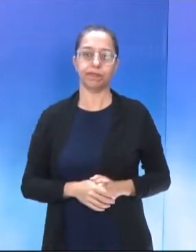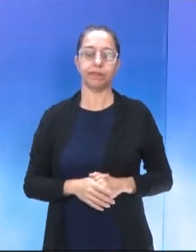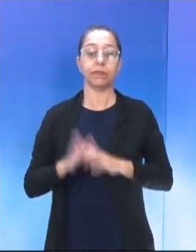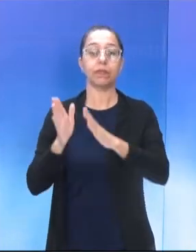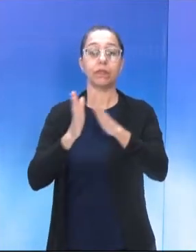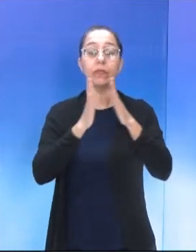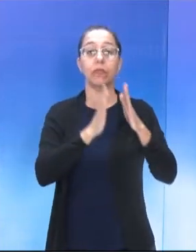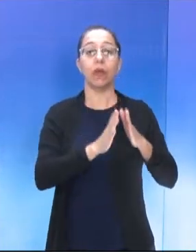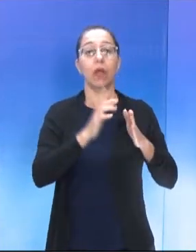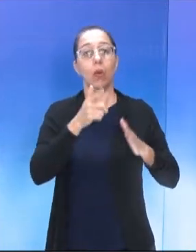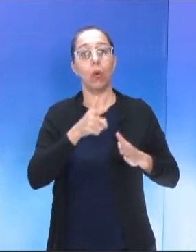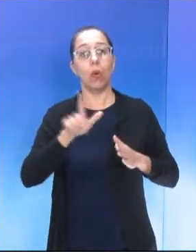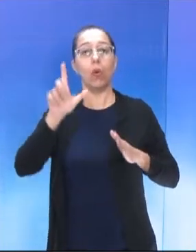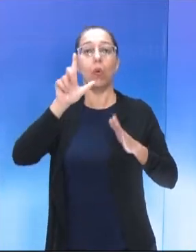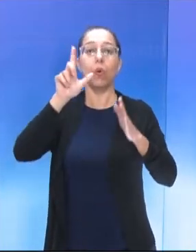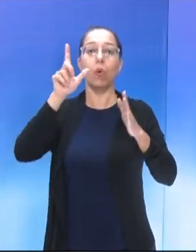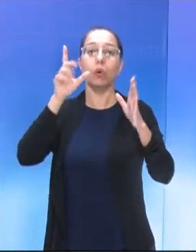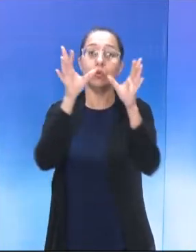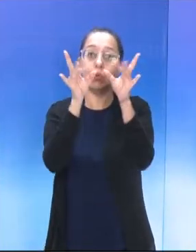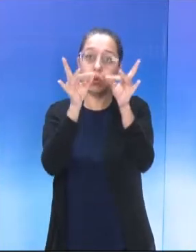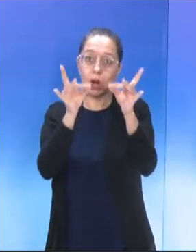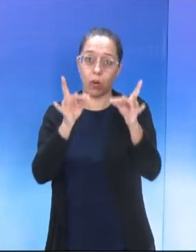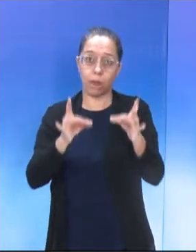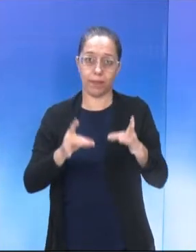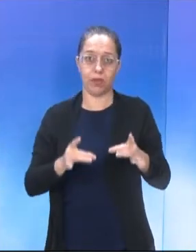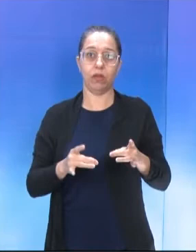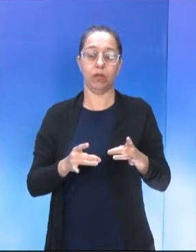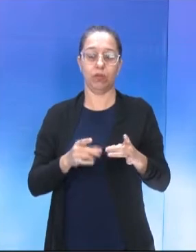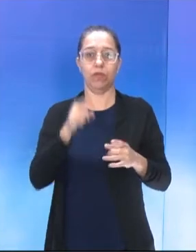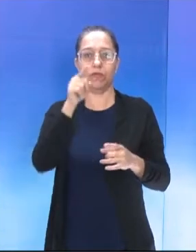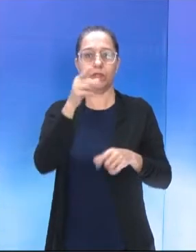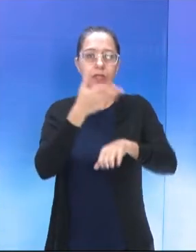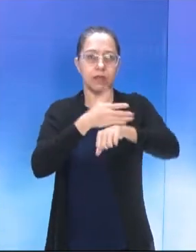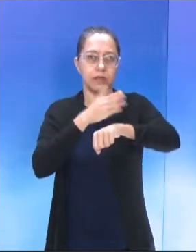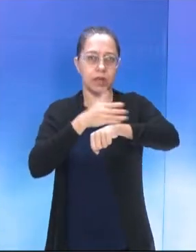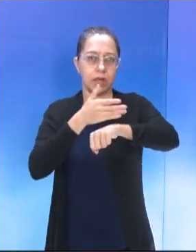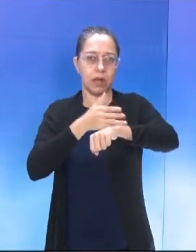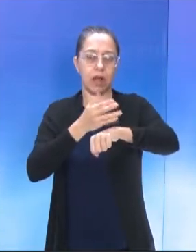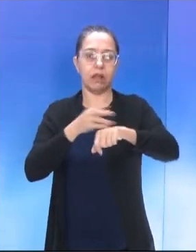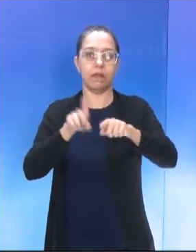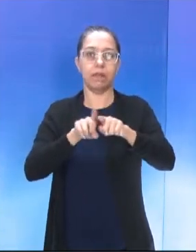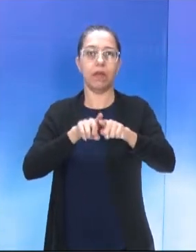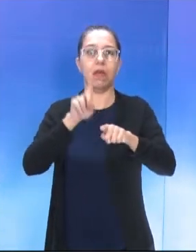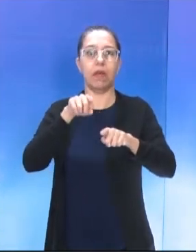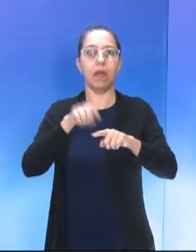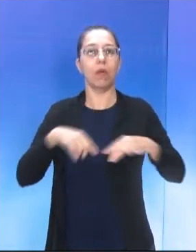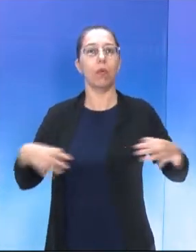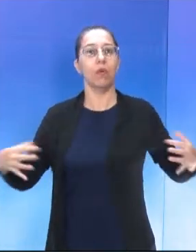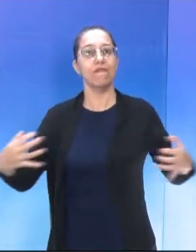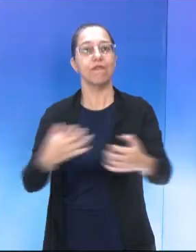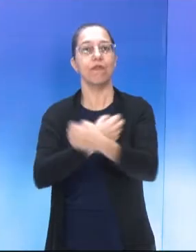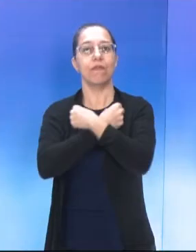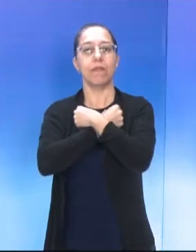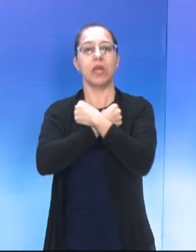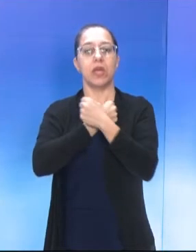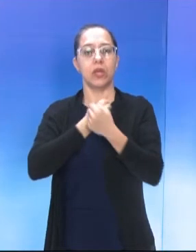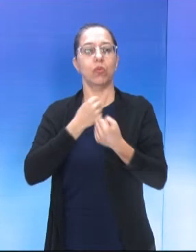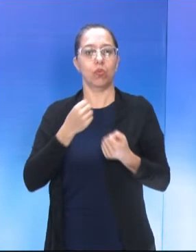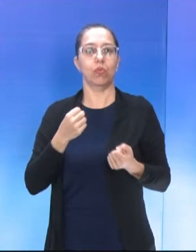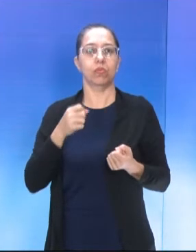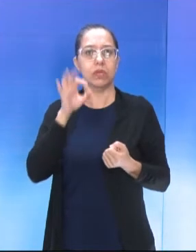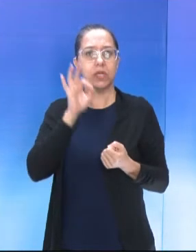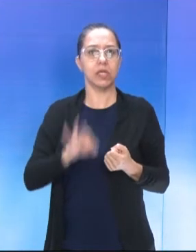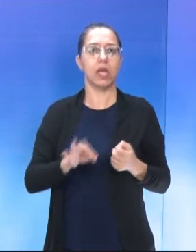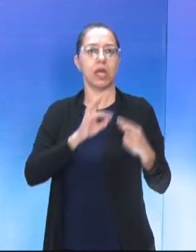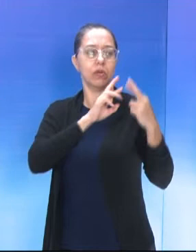estou colocando aí para sugerir você pensar sobre ele, começar a treinar sobre ele, é o envolvimento da sociedade. Então, tem uma parte que